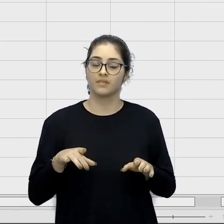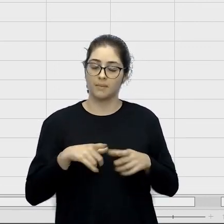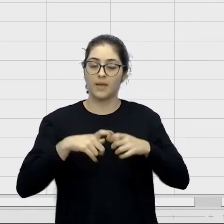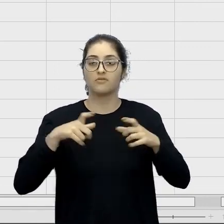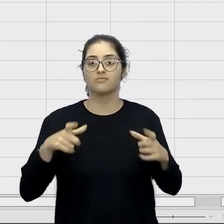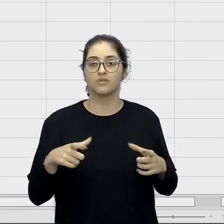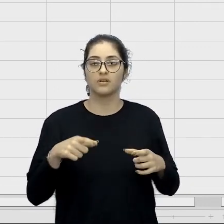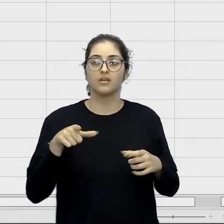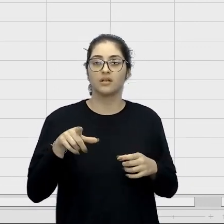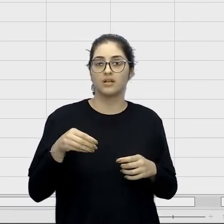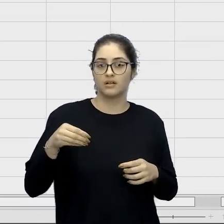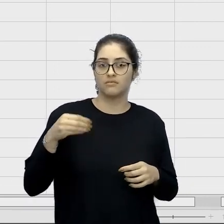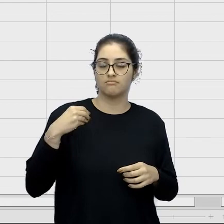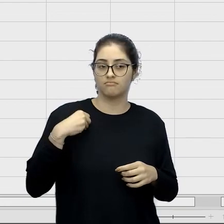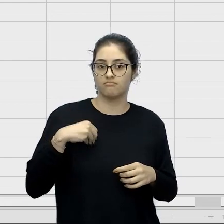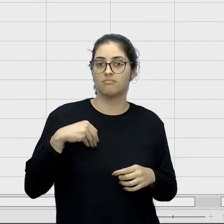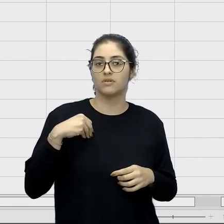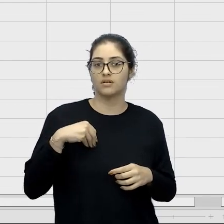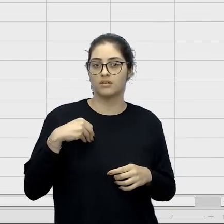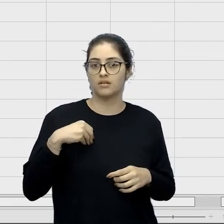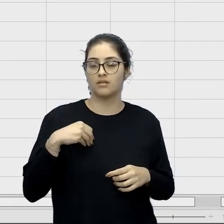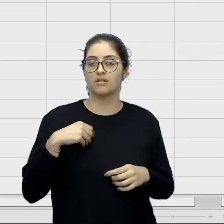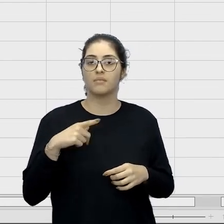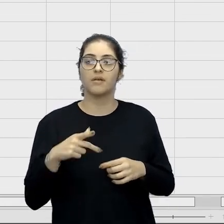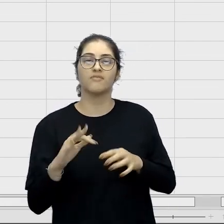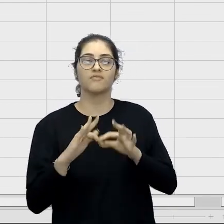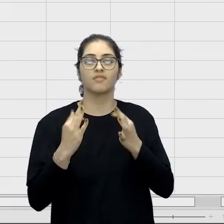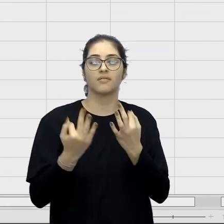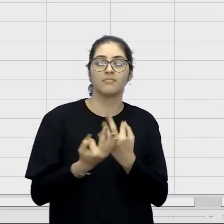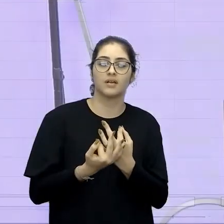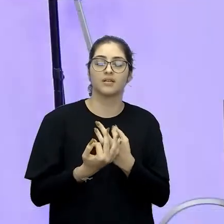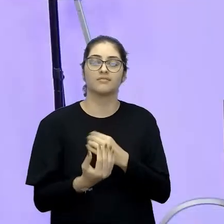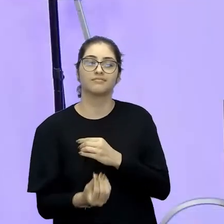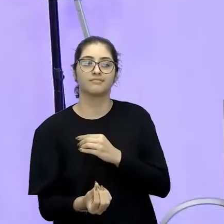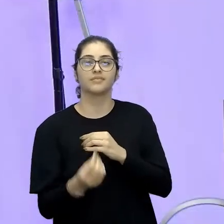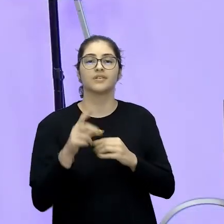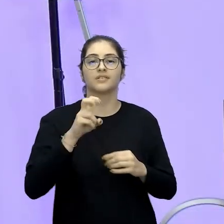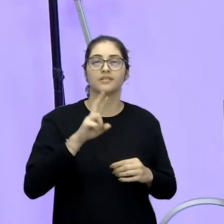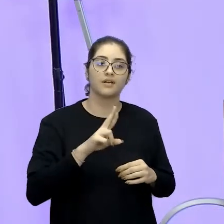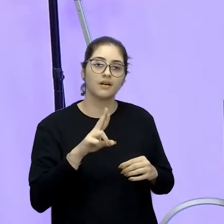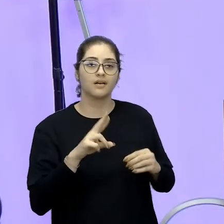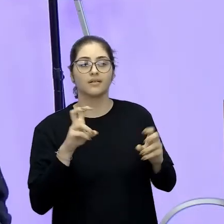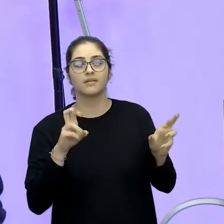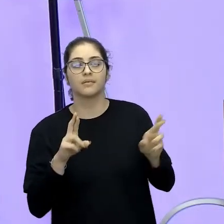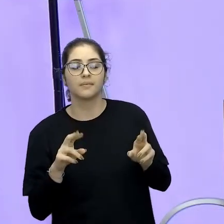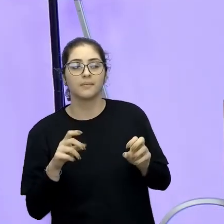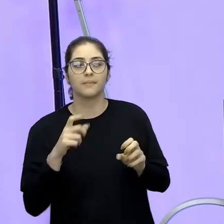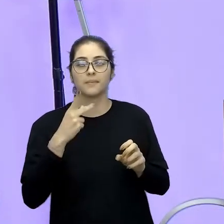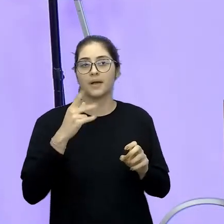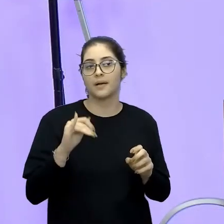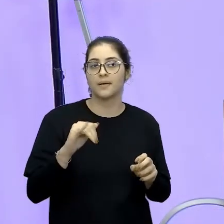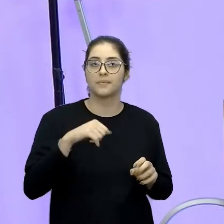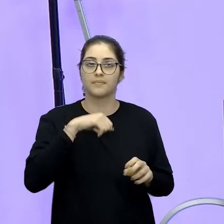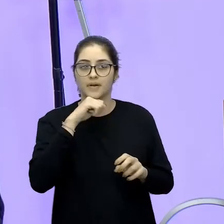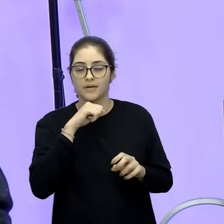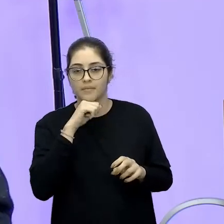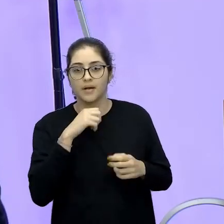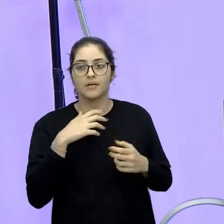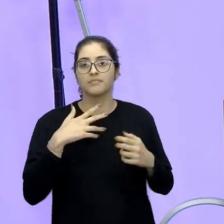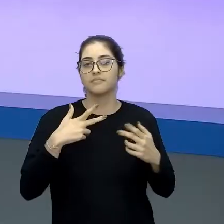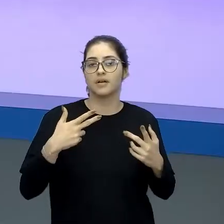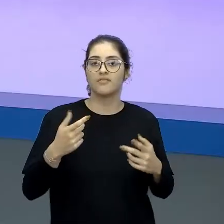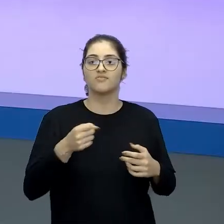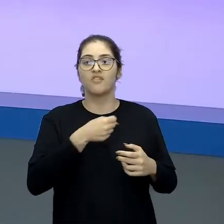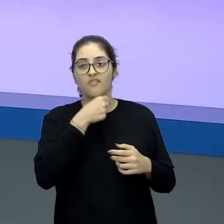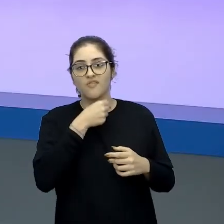gente ganha um valor também de outras pessoas da família. Às vezes você ganha 5 do seu pai, 5 da sua mãe, ou você ganha 10 da avó, essas